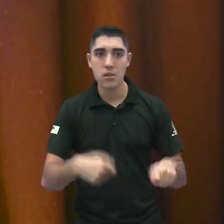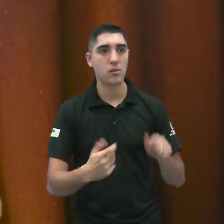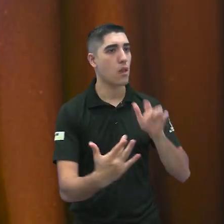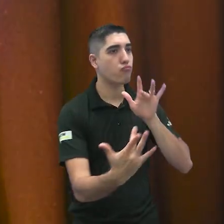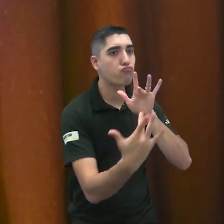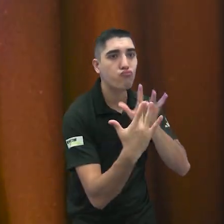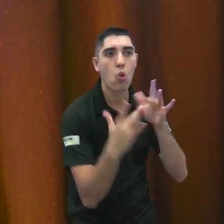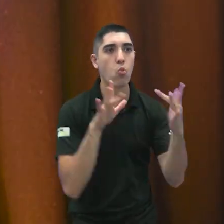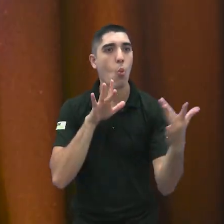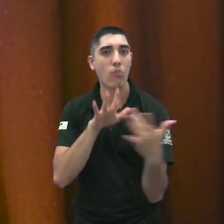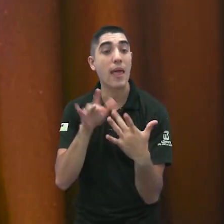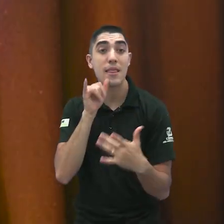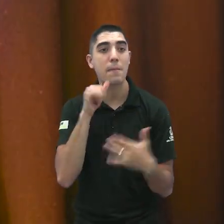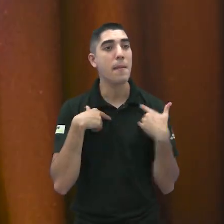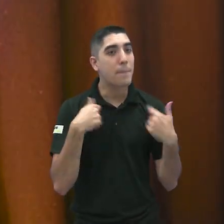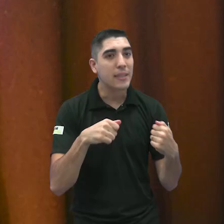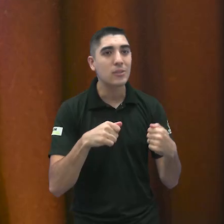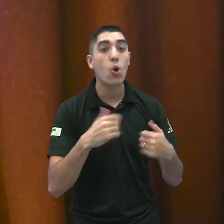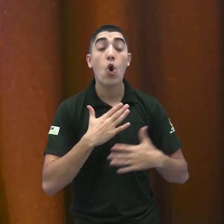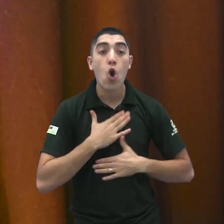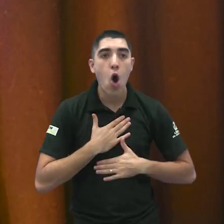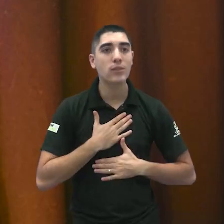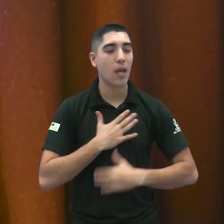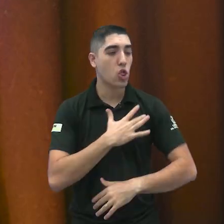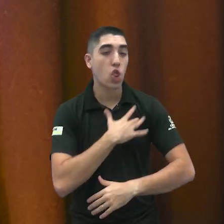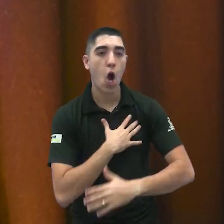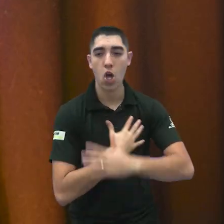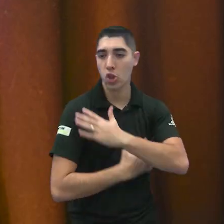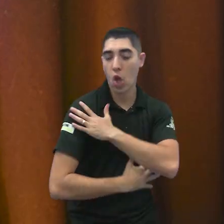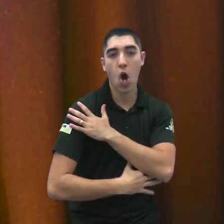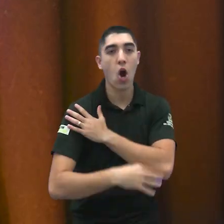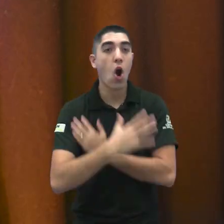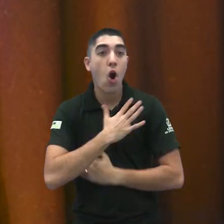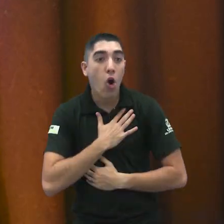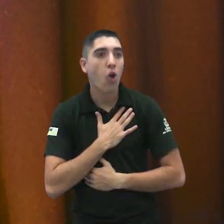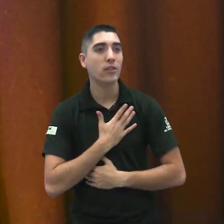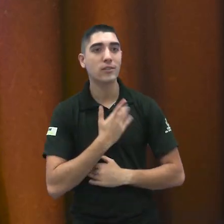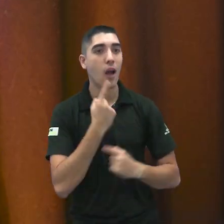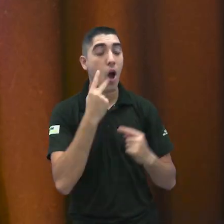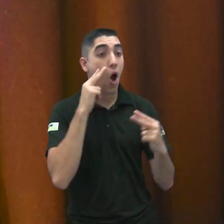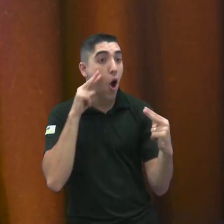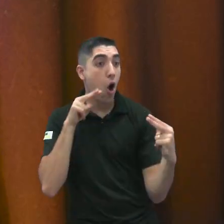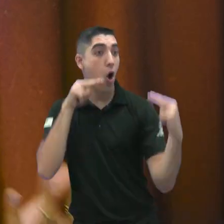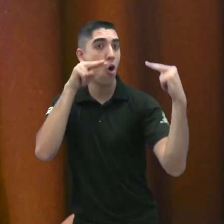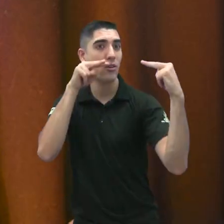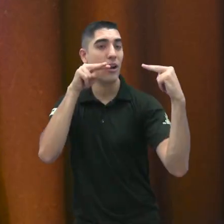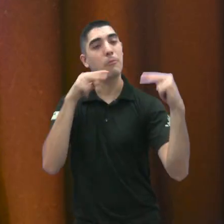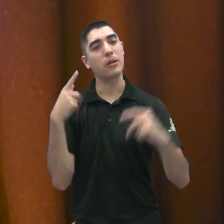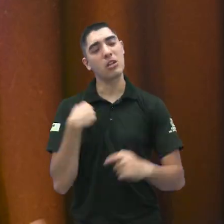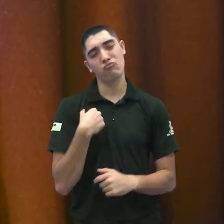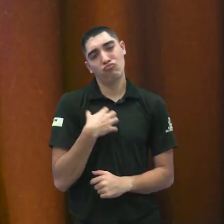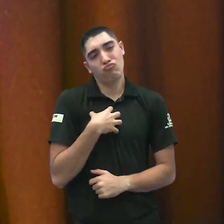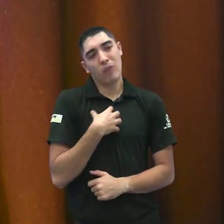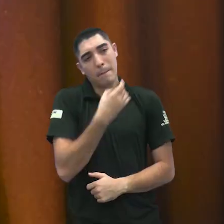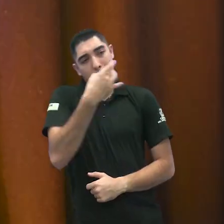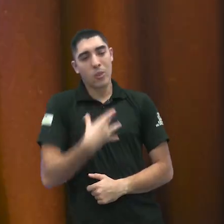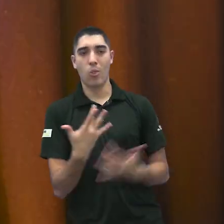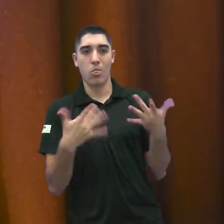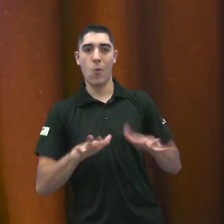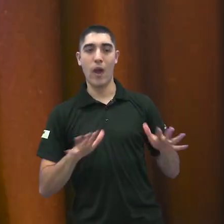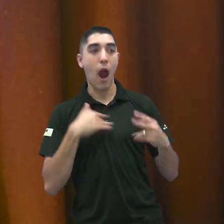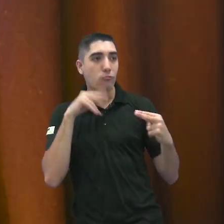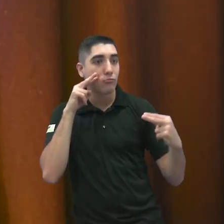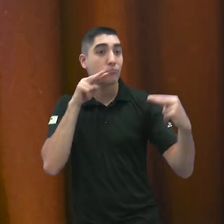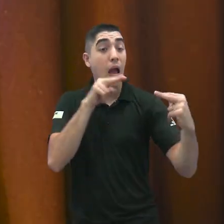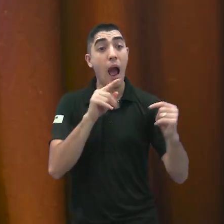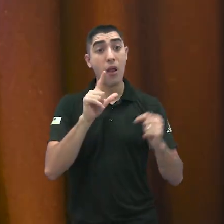Elas falam pegando, elas vão falar com muito mais intensidade, elas precisam desse olho no olho, porque senão elas se sentem abandonadas. E quando essa dor se